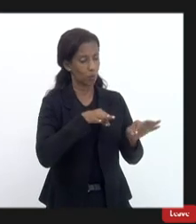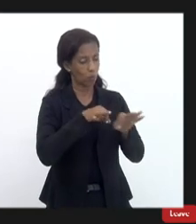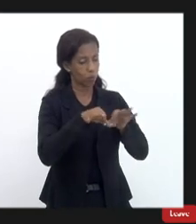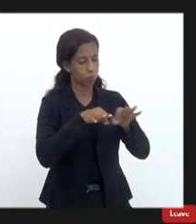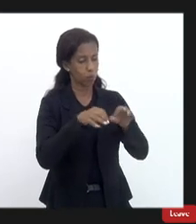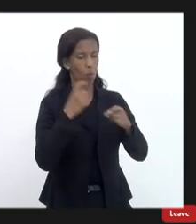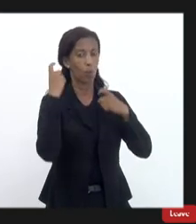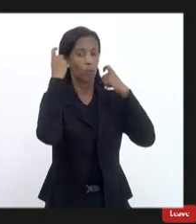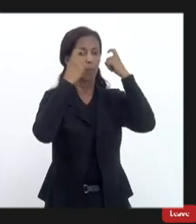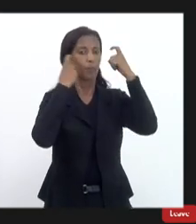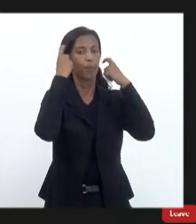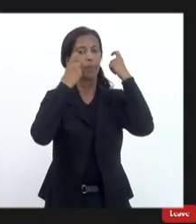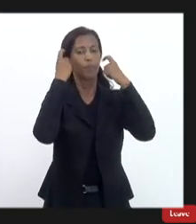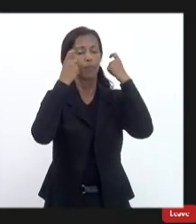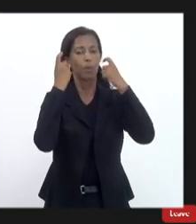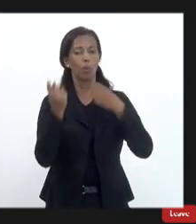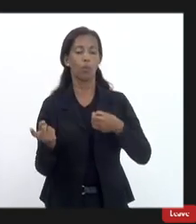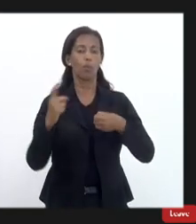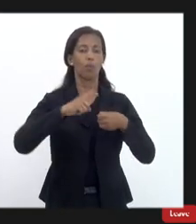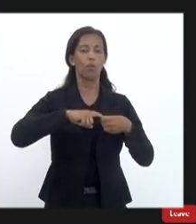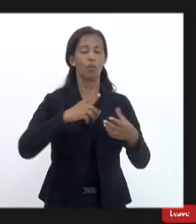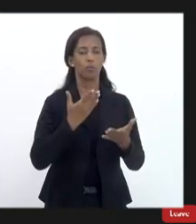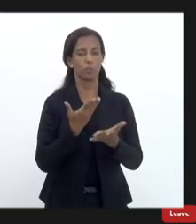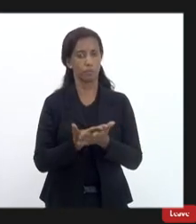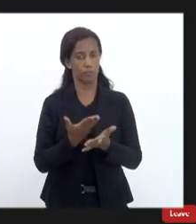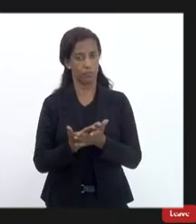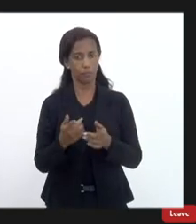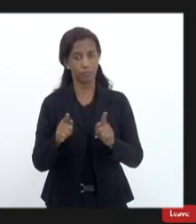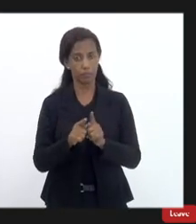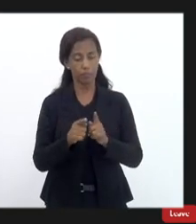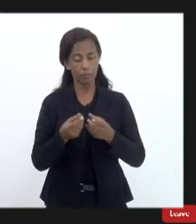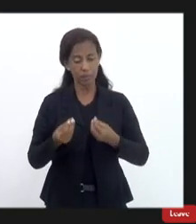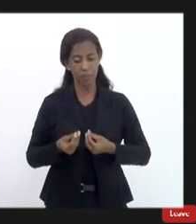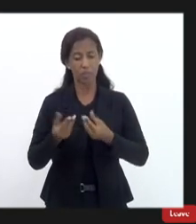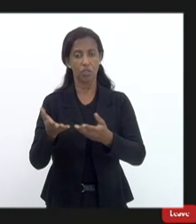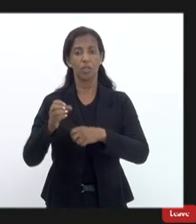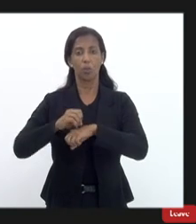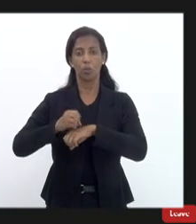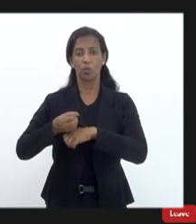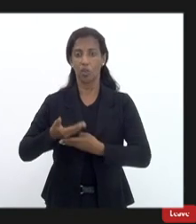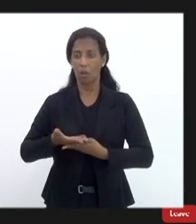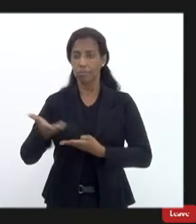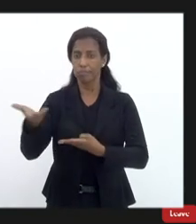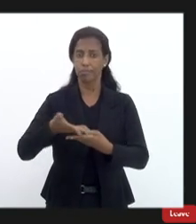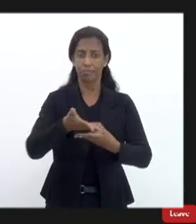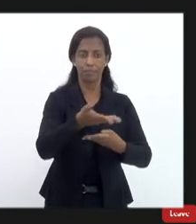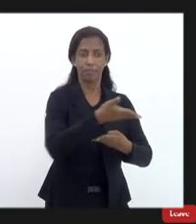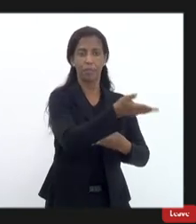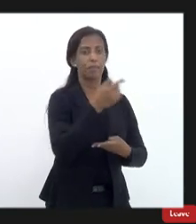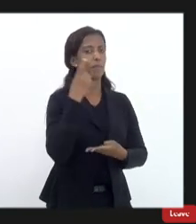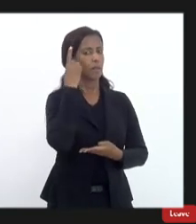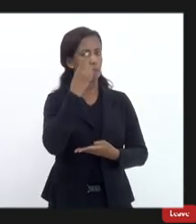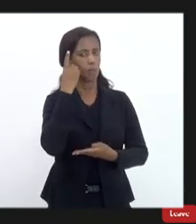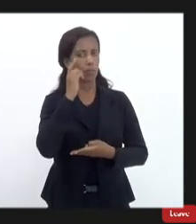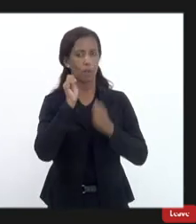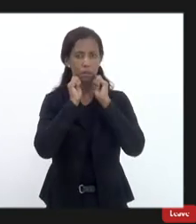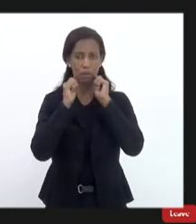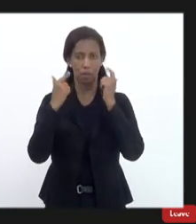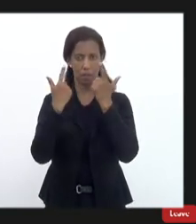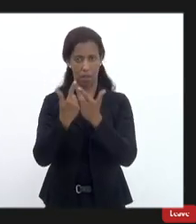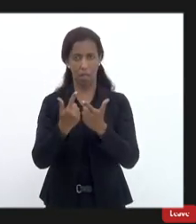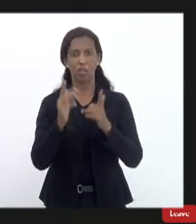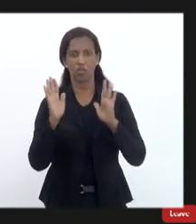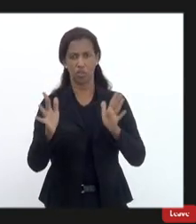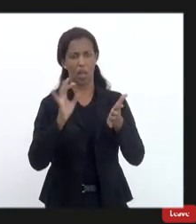algumas preocupações quanto a esse retorno. Inclusive, a gente entregou para alguns deputados aí na Alerj. A gente apontou essas questões também